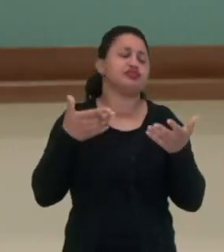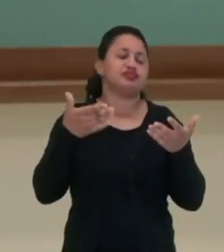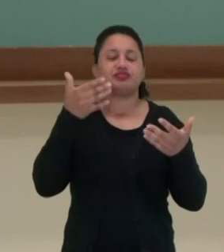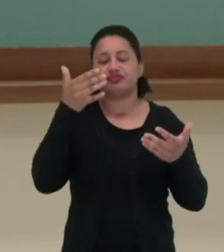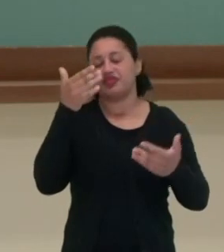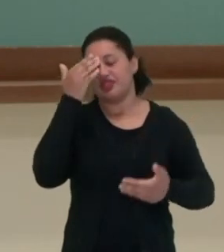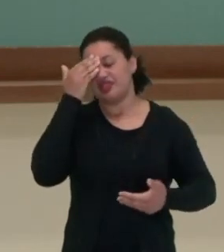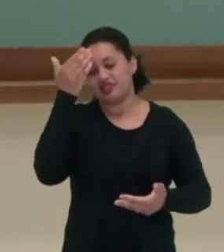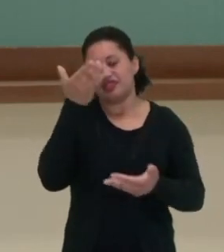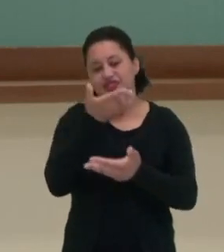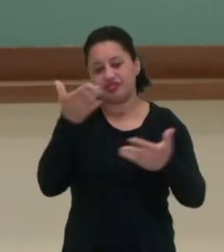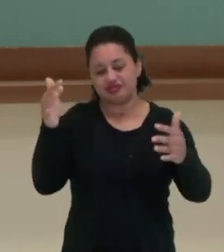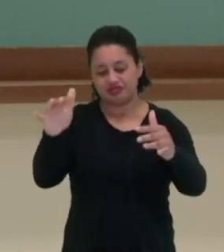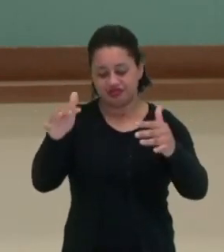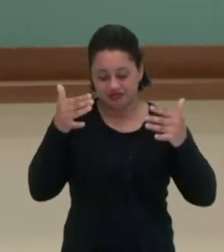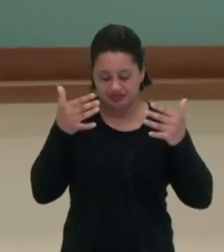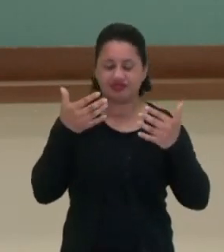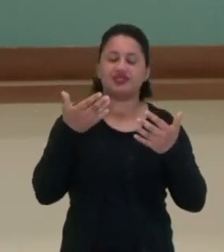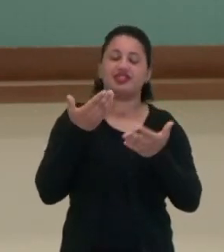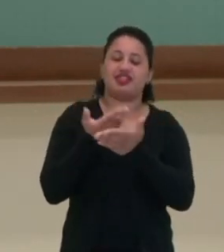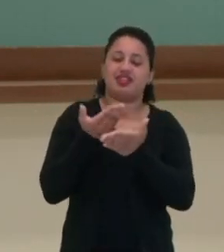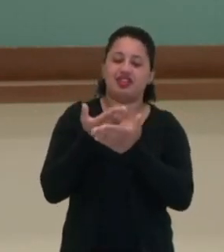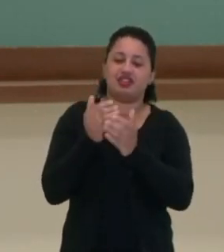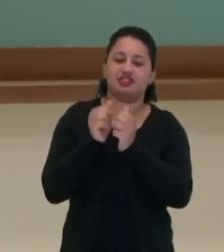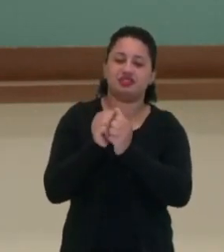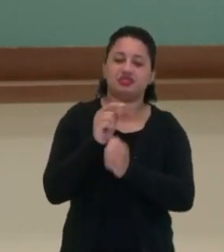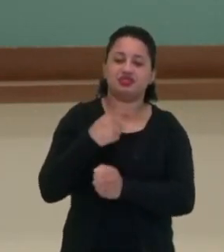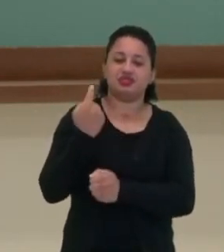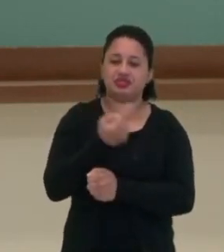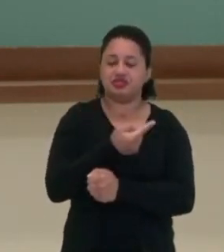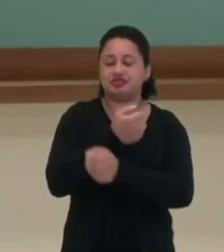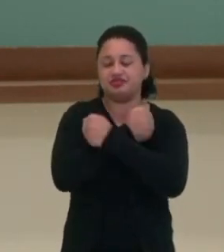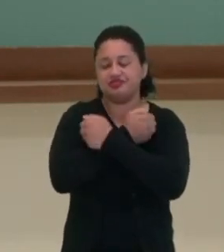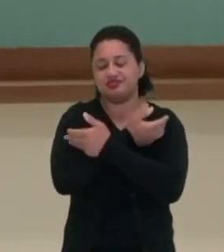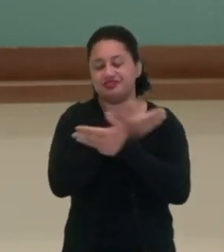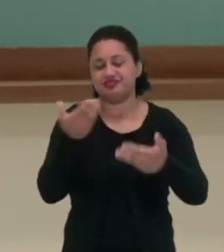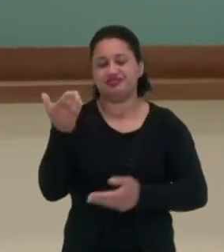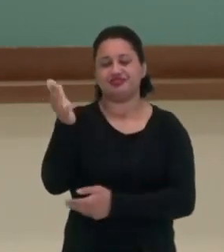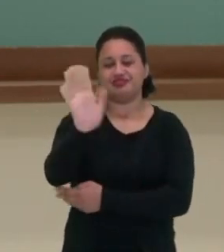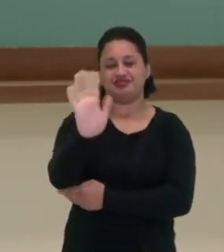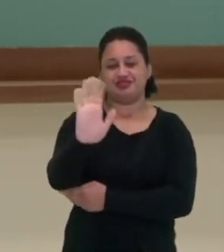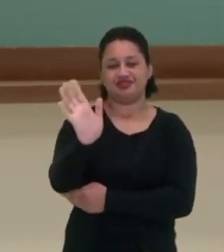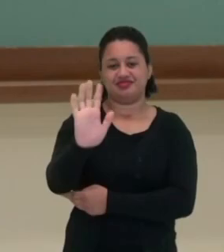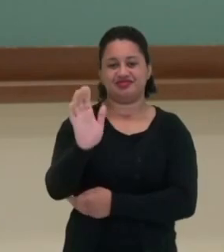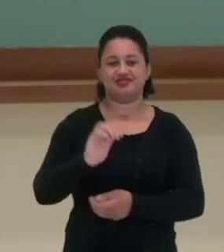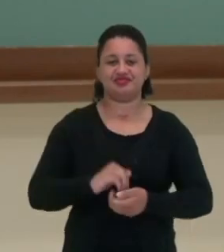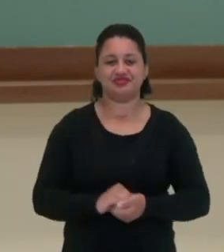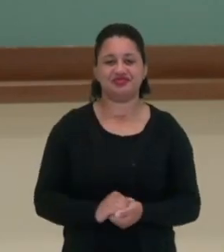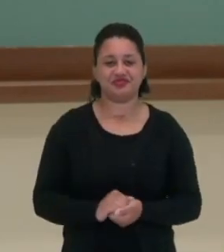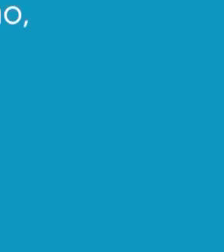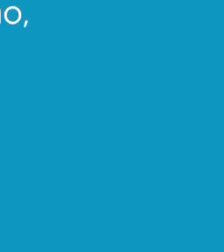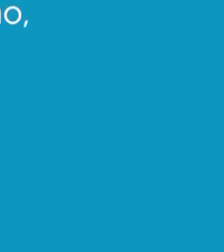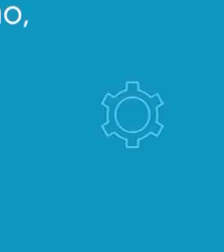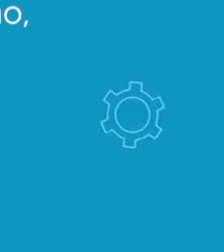agradecer a você pelo seu envolvimento e participação nessa nossa aula. Um forte abraço e até a próxima!